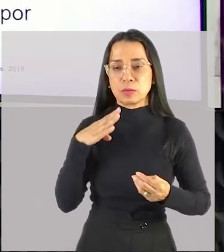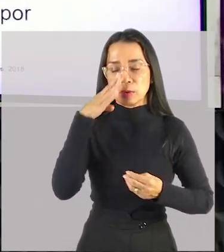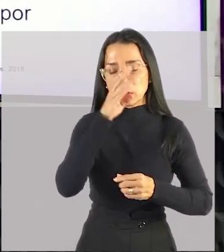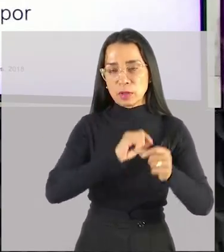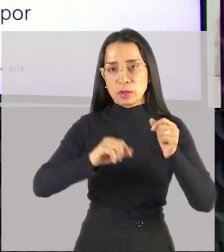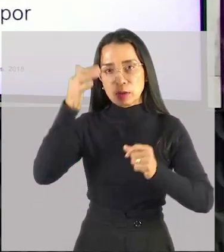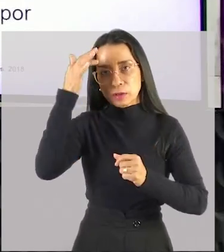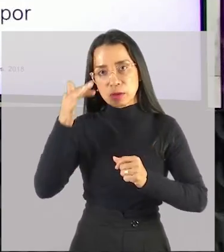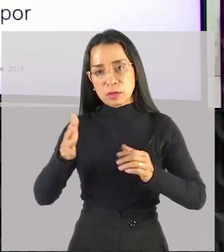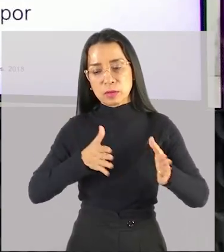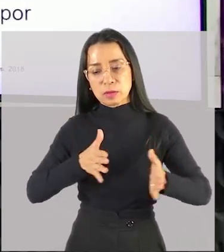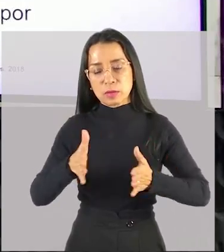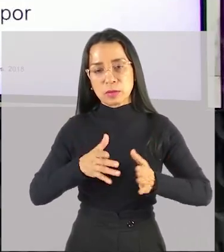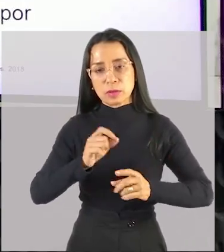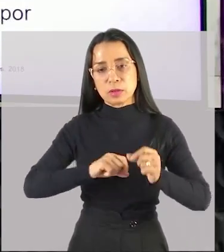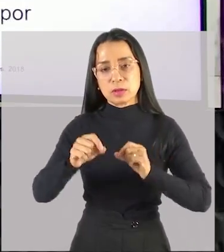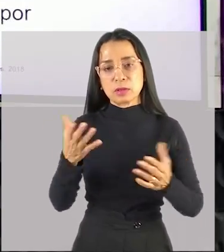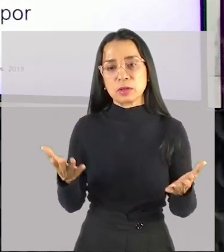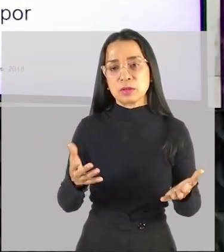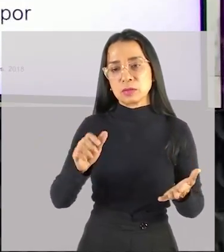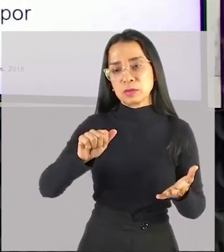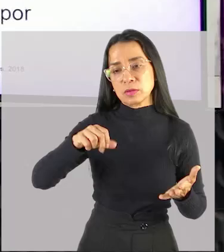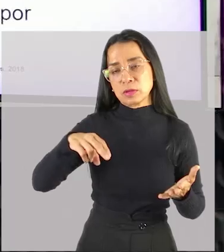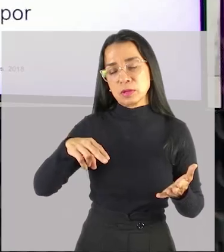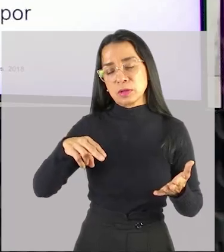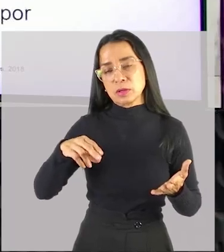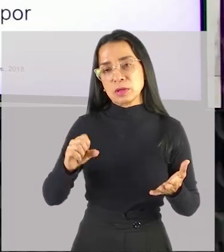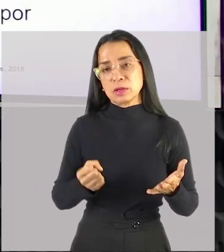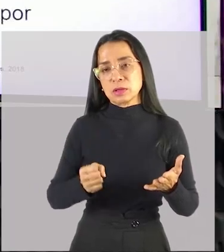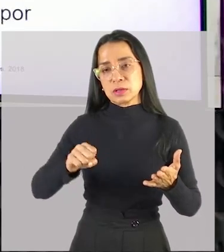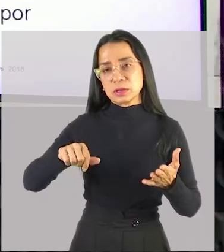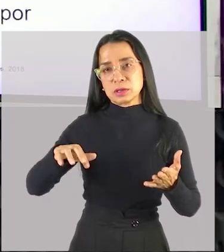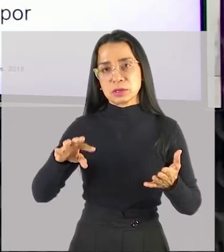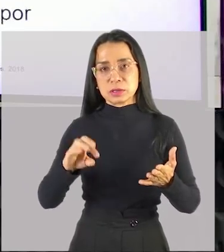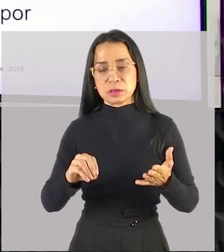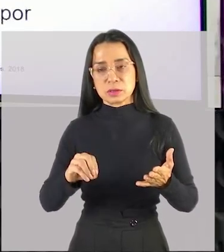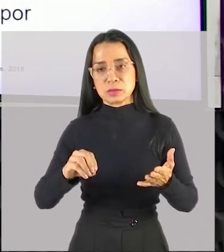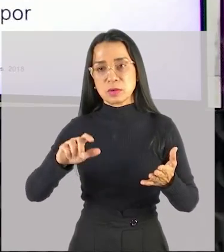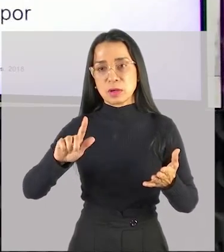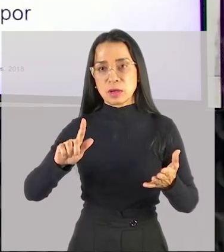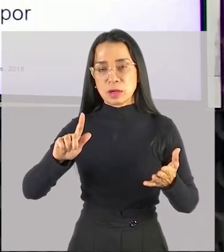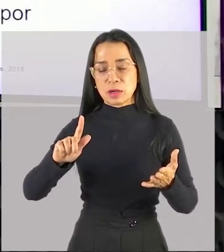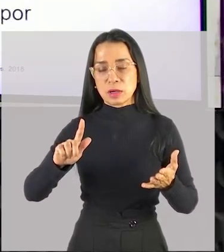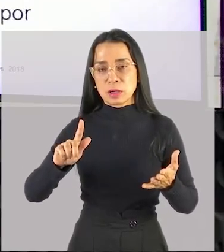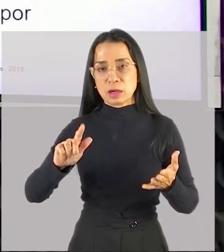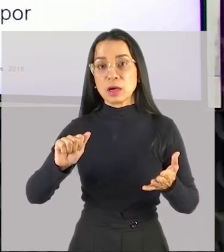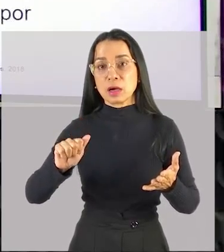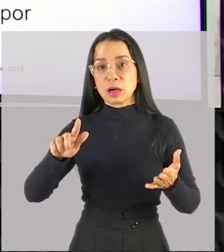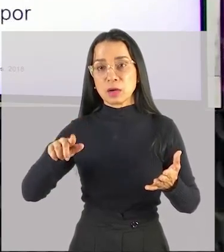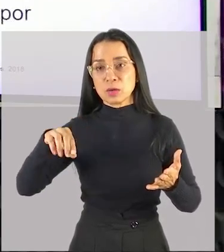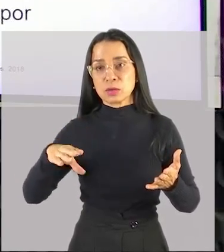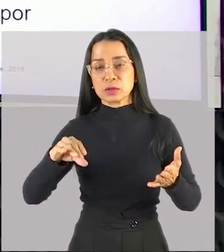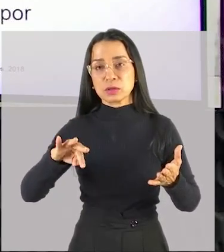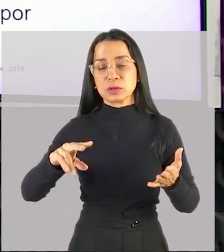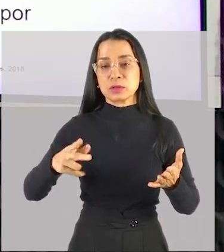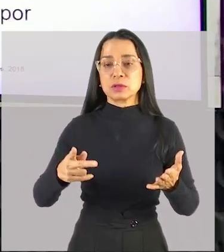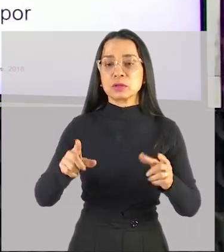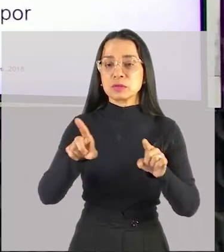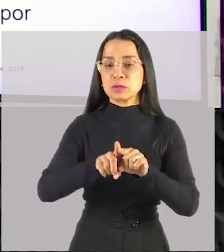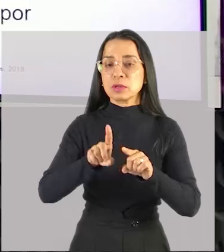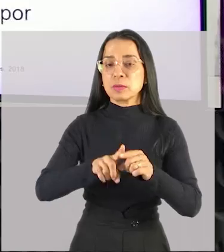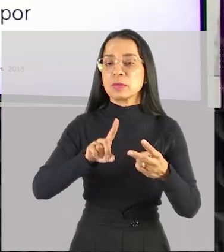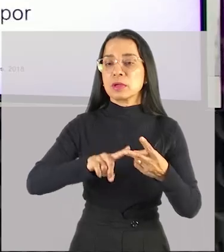principais filósofos desse período o Santo Agostinho e o São Tomás de Aquino, né? O Santo Agostinho ali